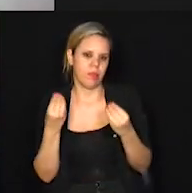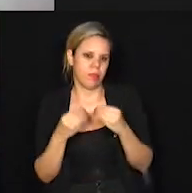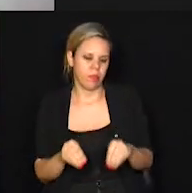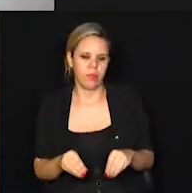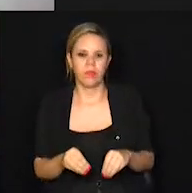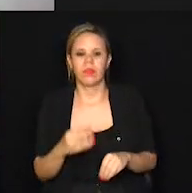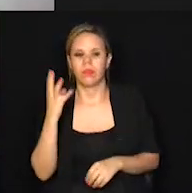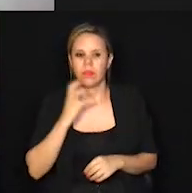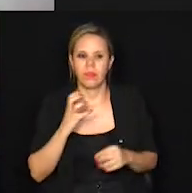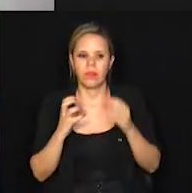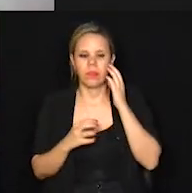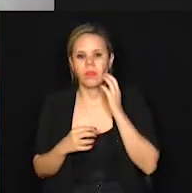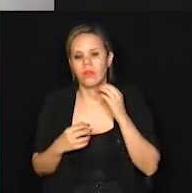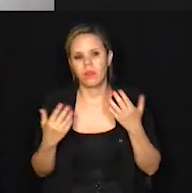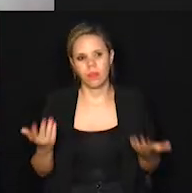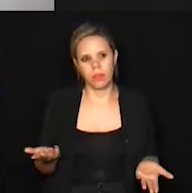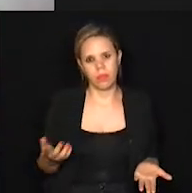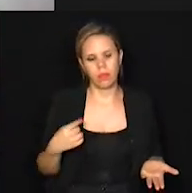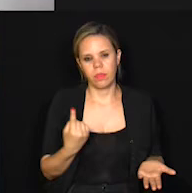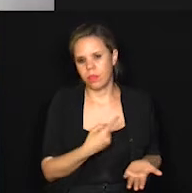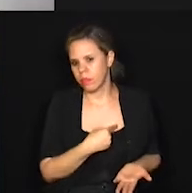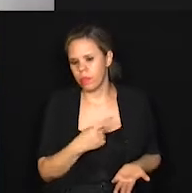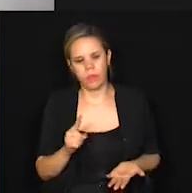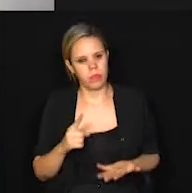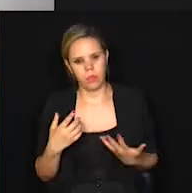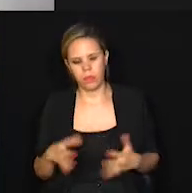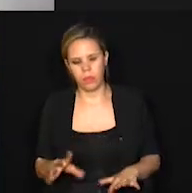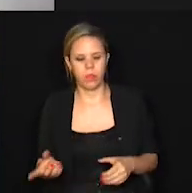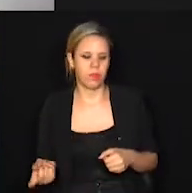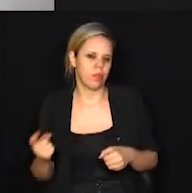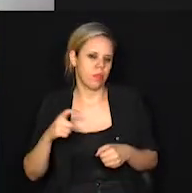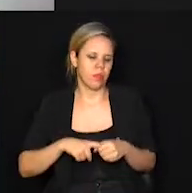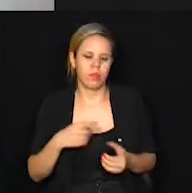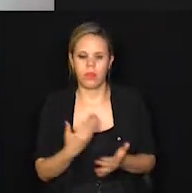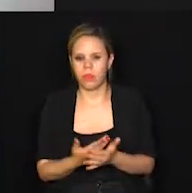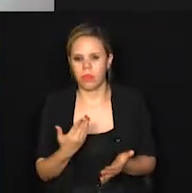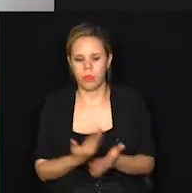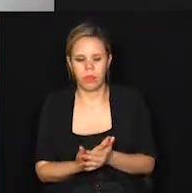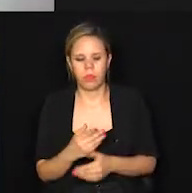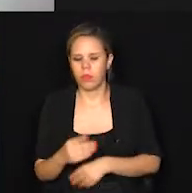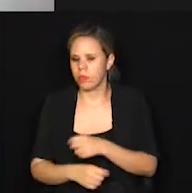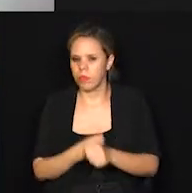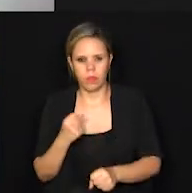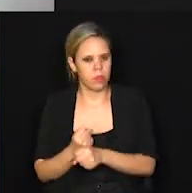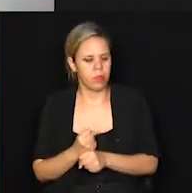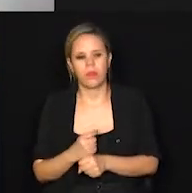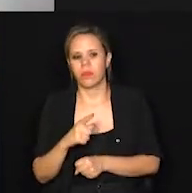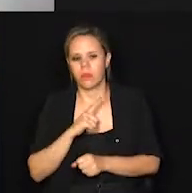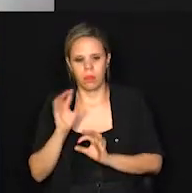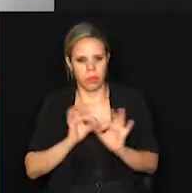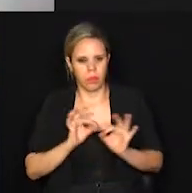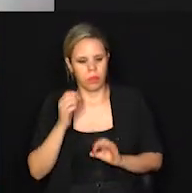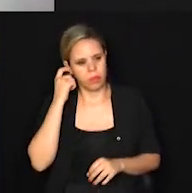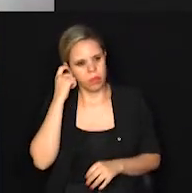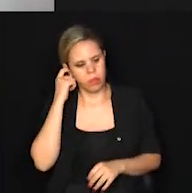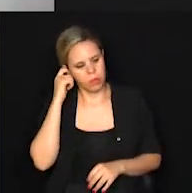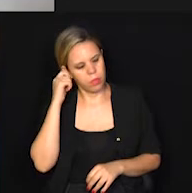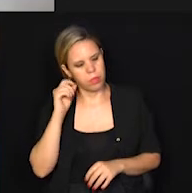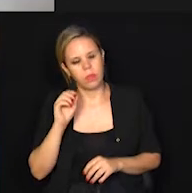muito sério. Então, nós não queremos o retorno às aulas esse ano. Nós temos que nos organizar,